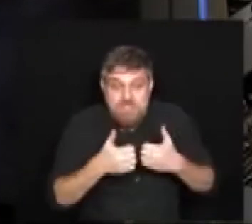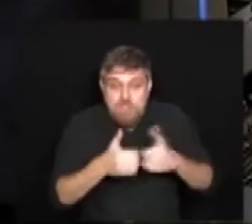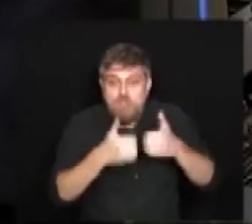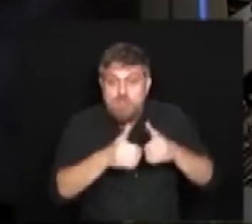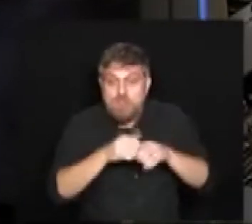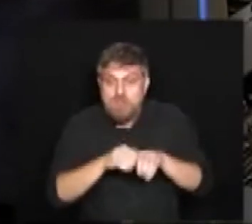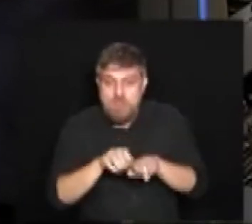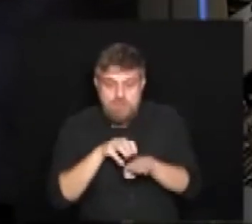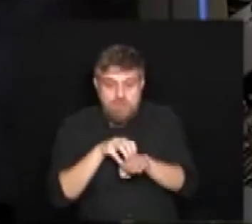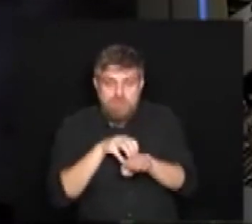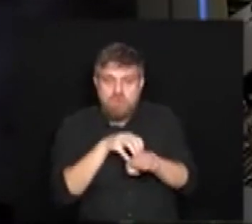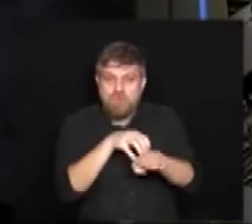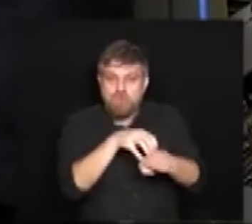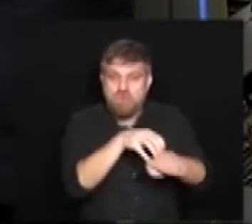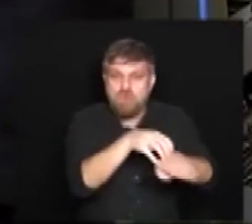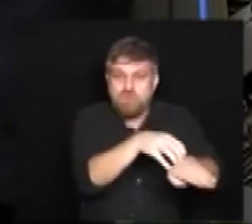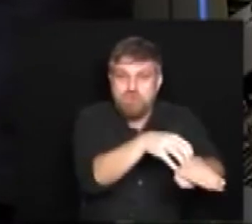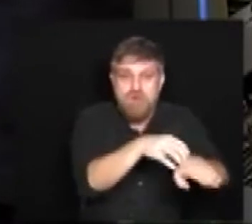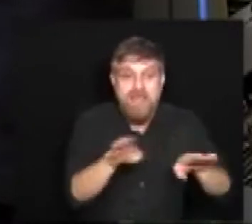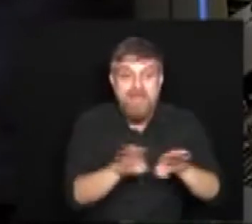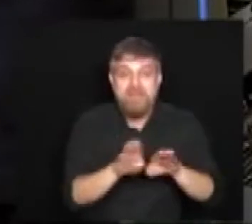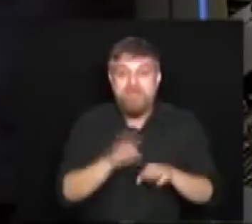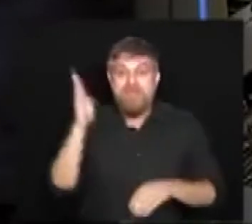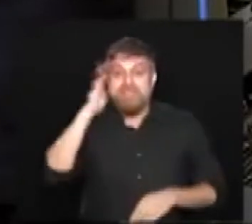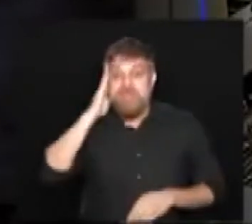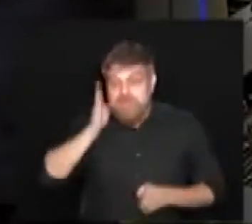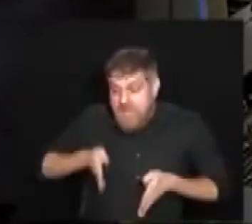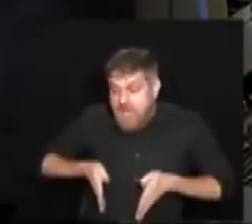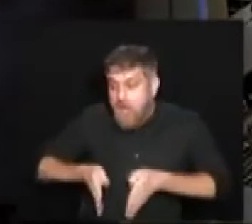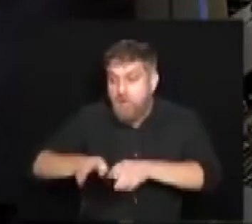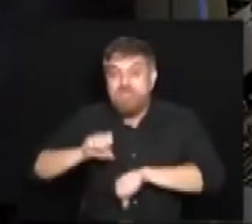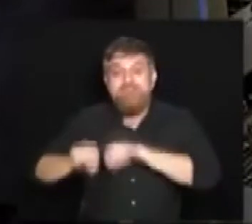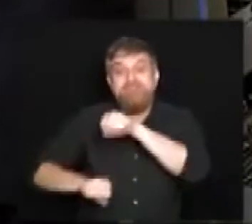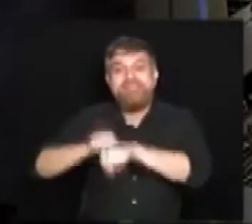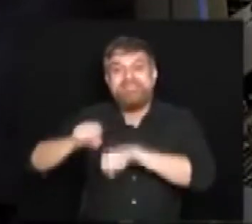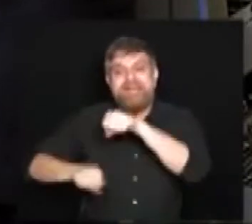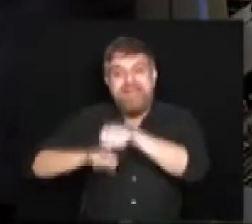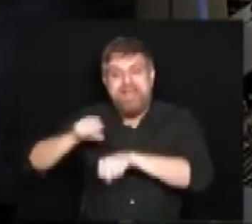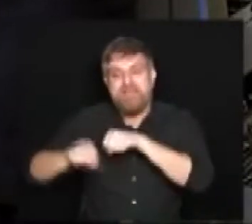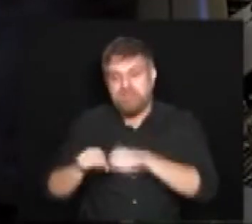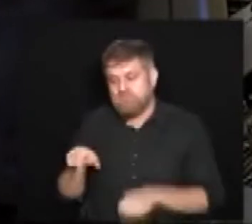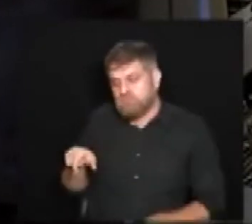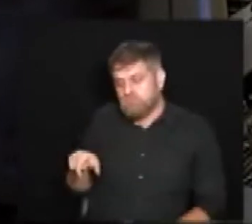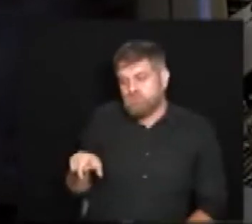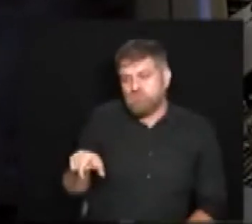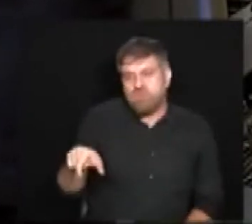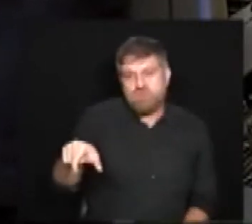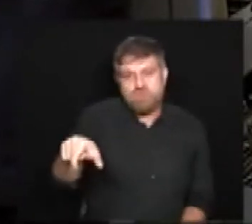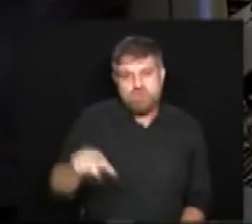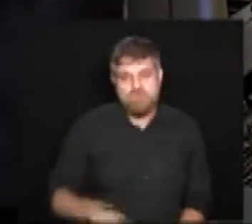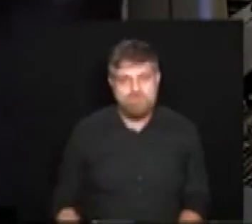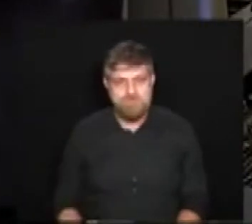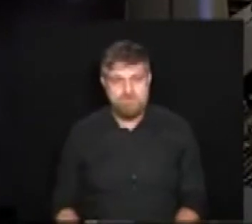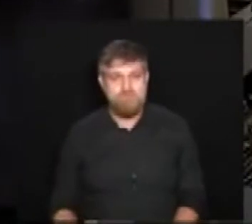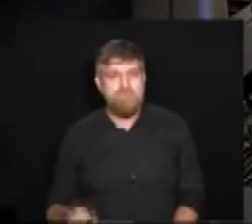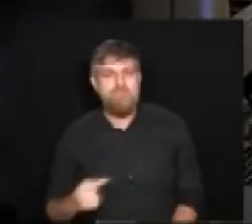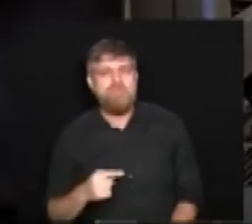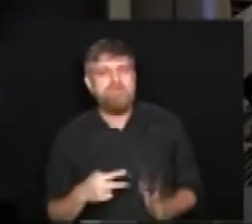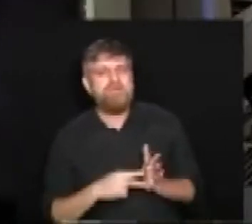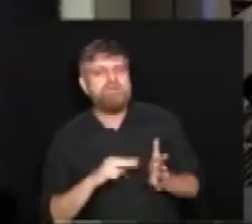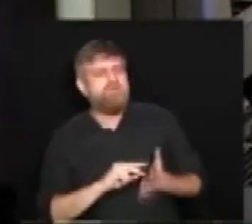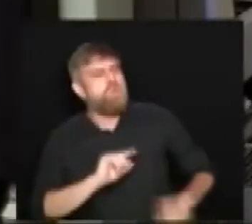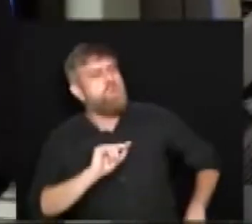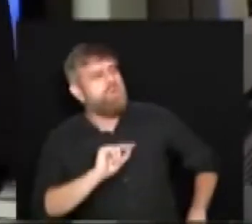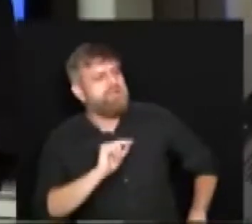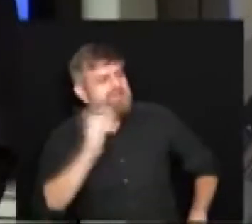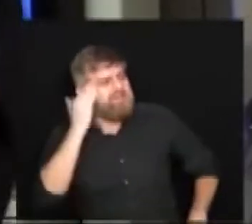ciclovias. É isso. O que é aquele negócio 118? É